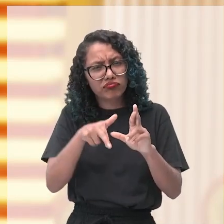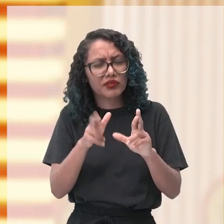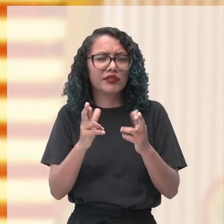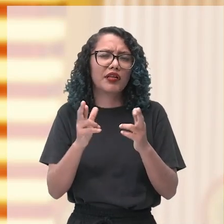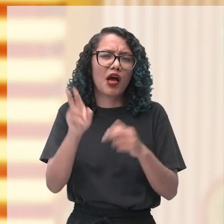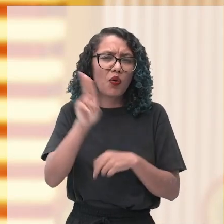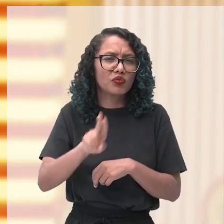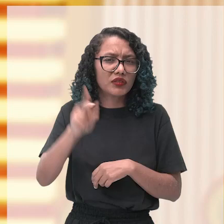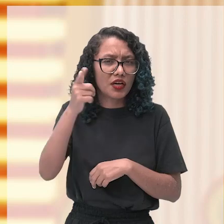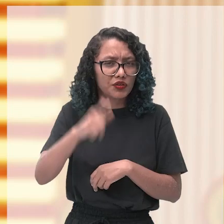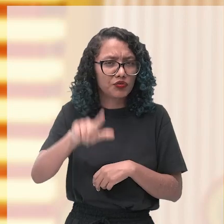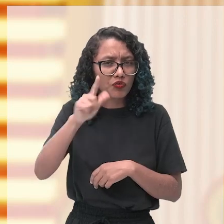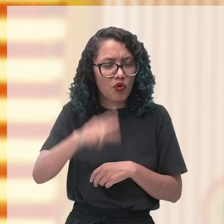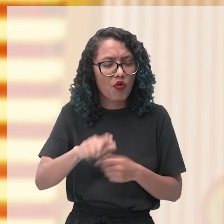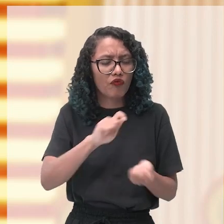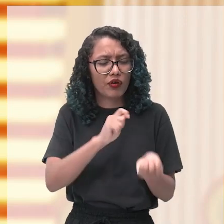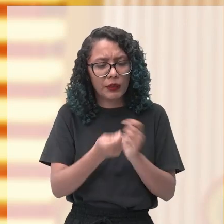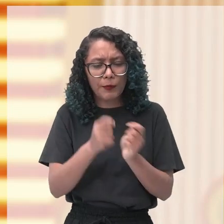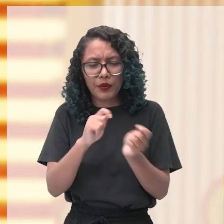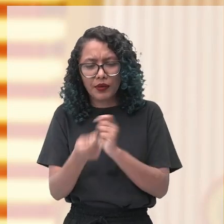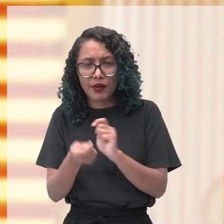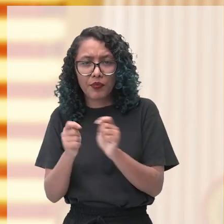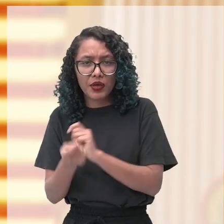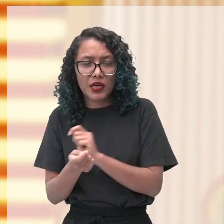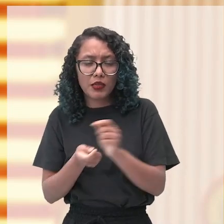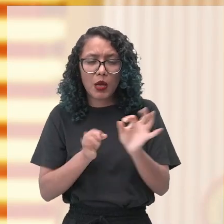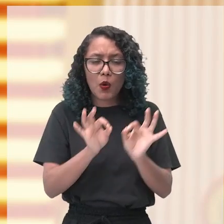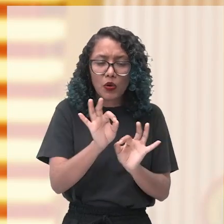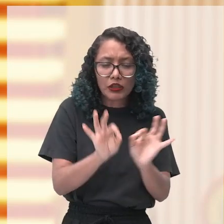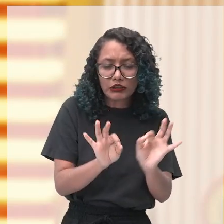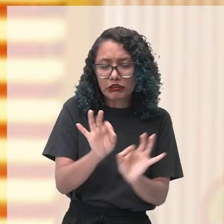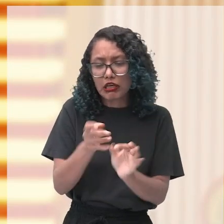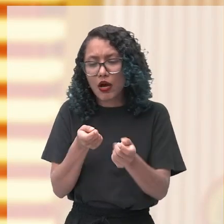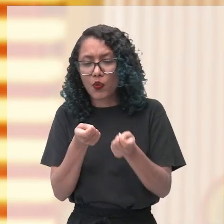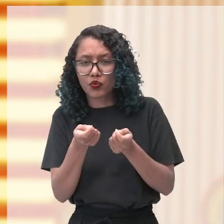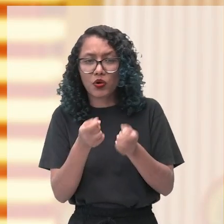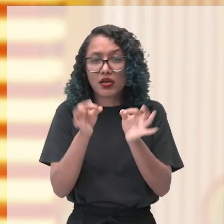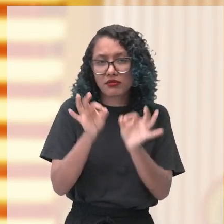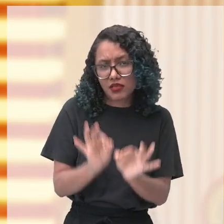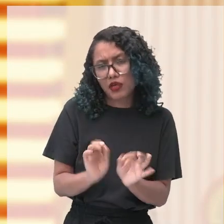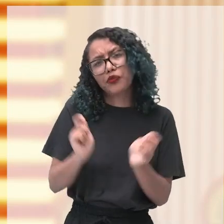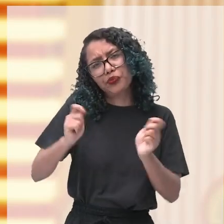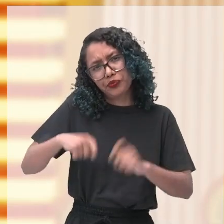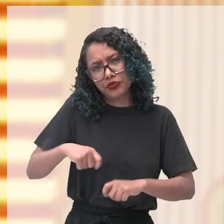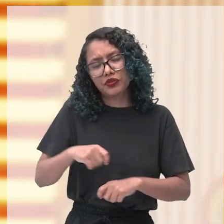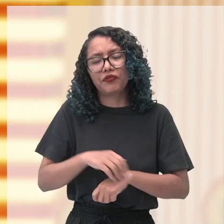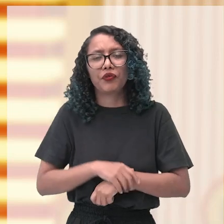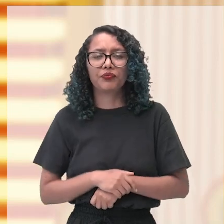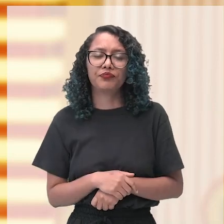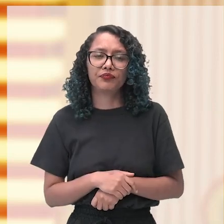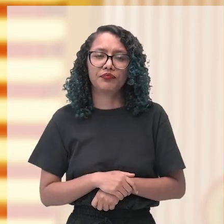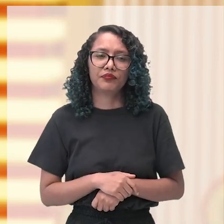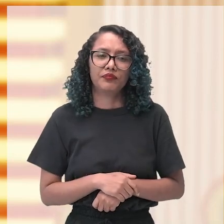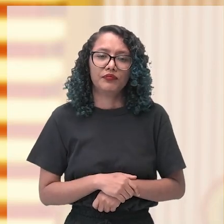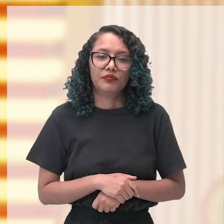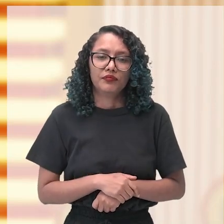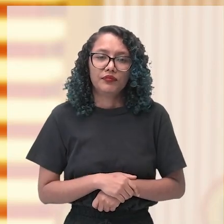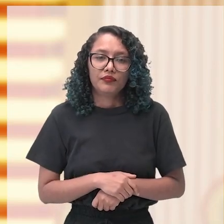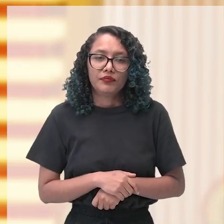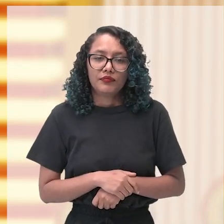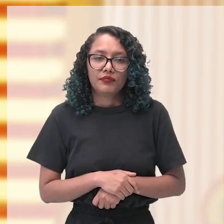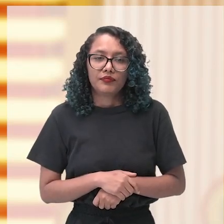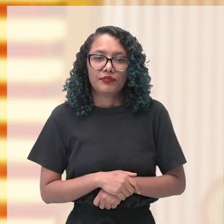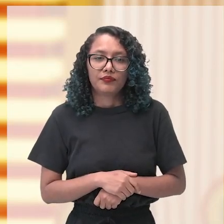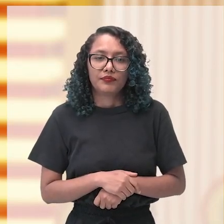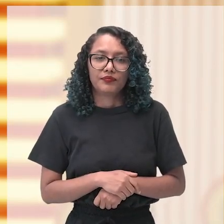de serem trabalhados e administrados. Então, se existir